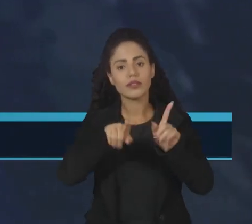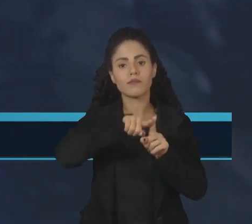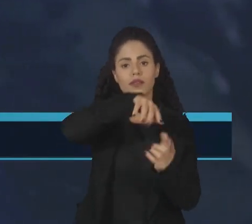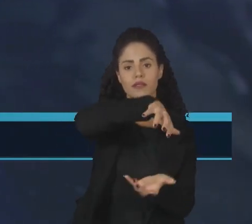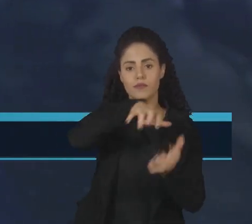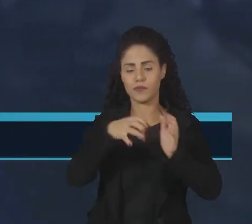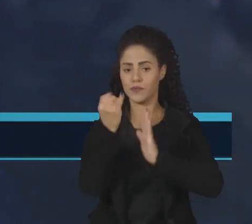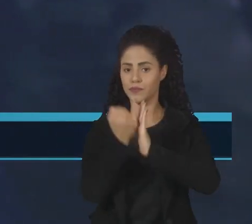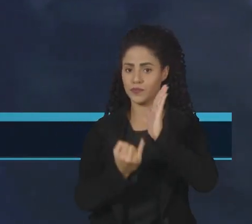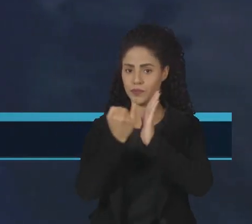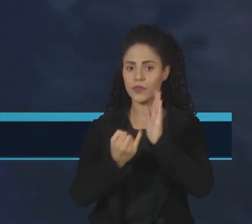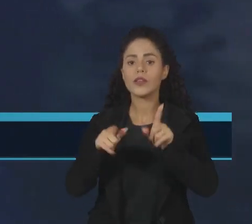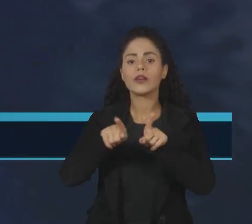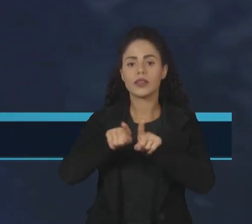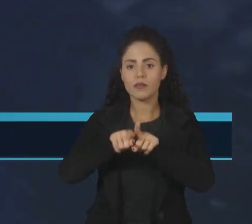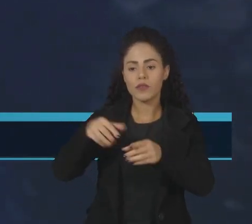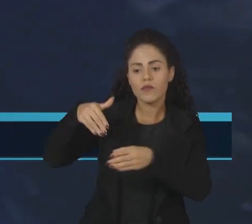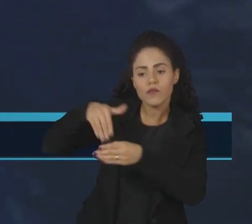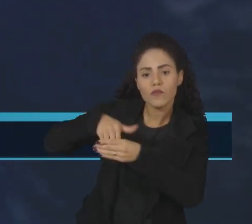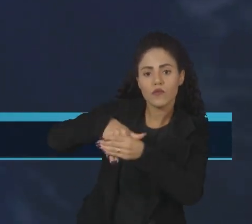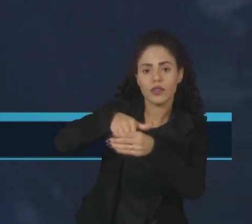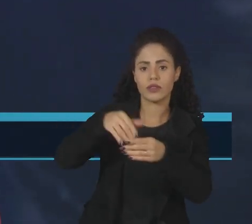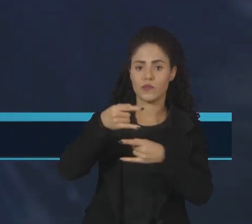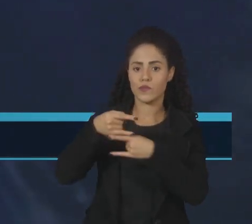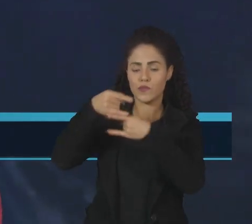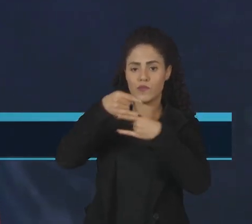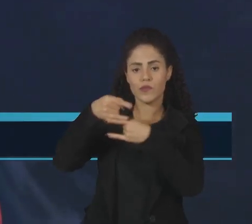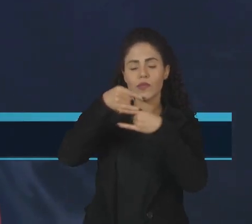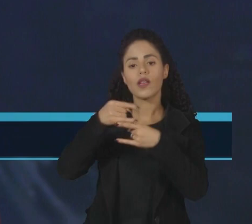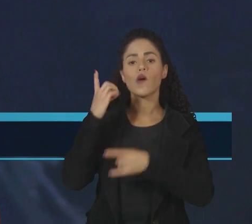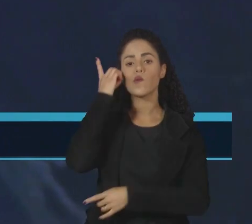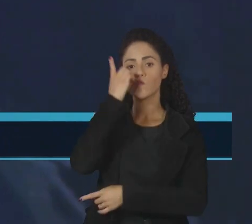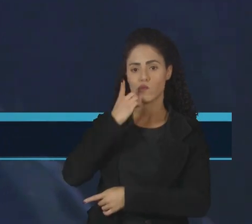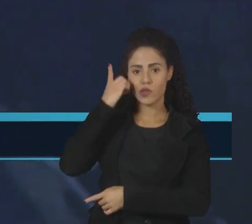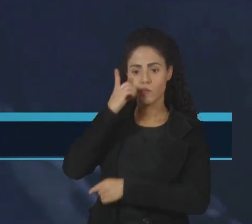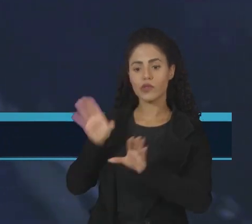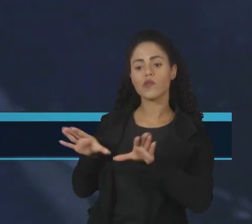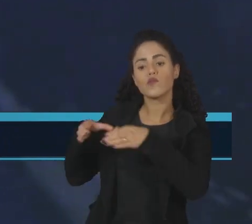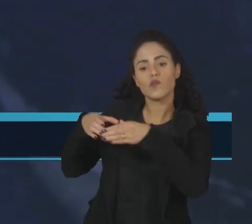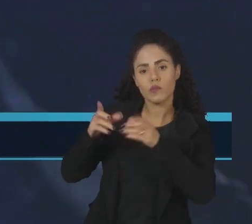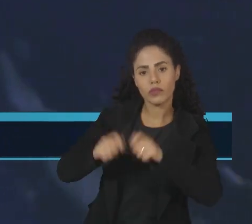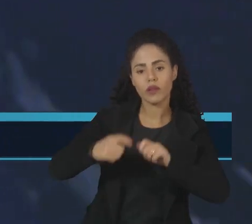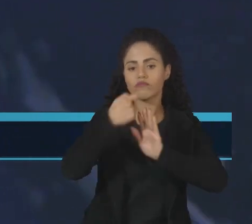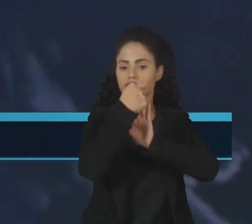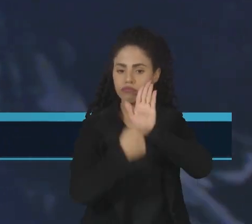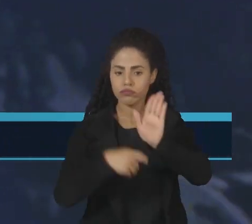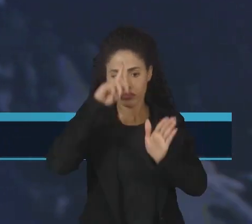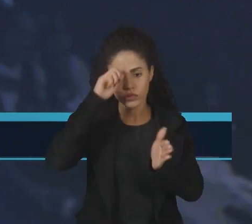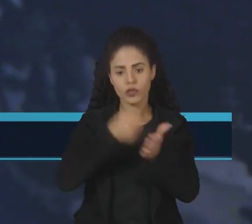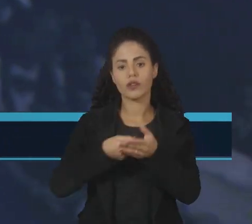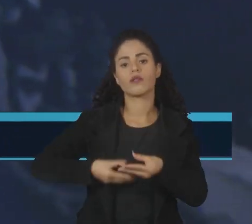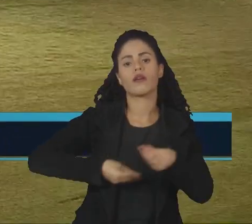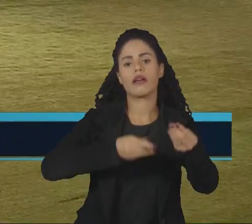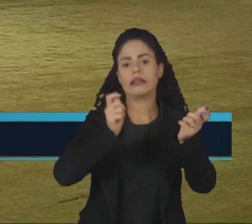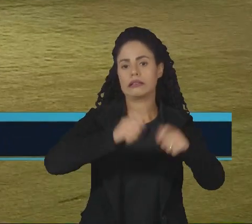tributária. Ainda assim, numa votação virtual, os deputados decidiram que o texto pode ir direto ao